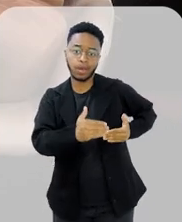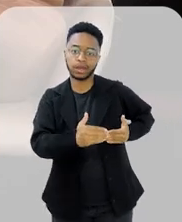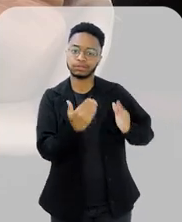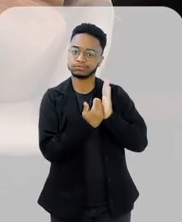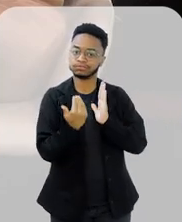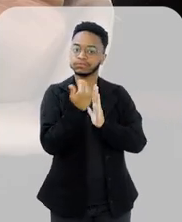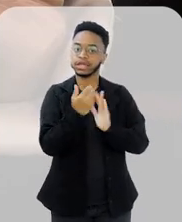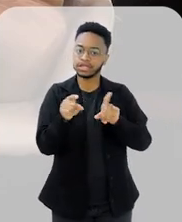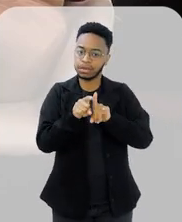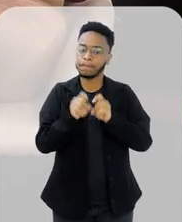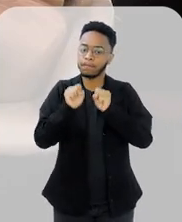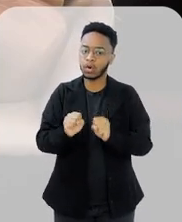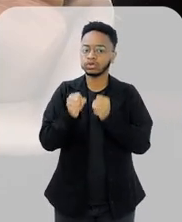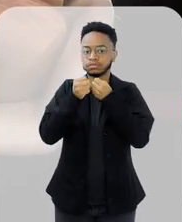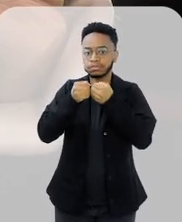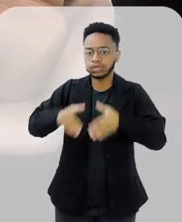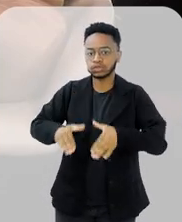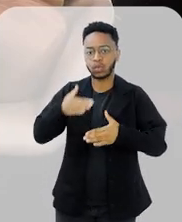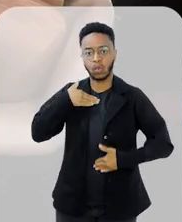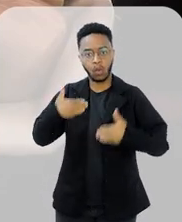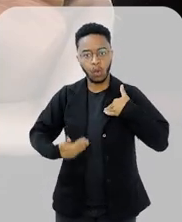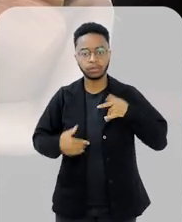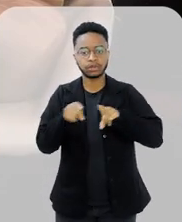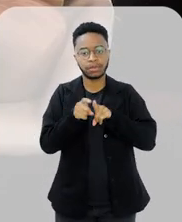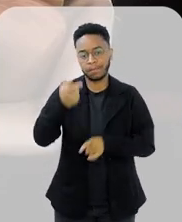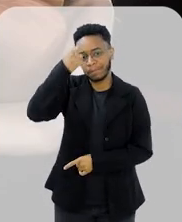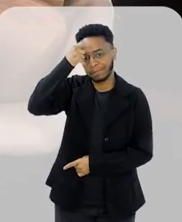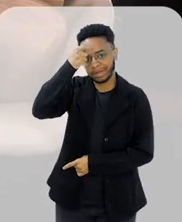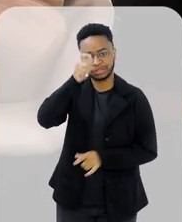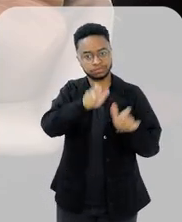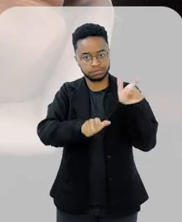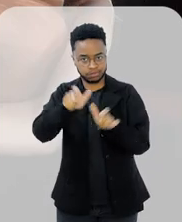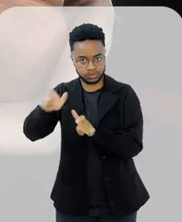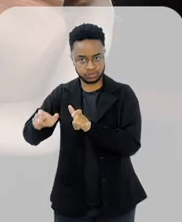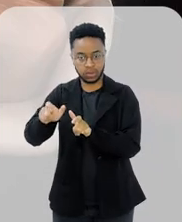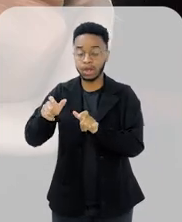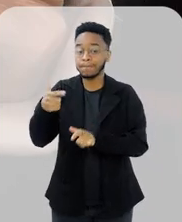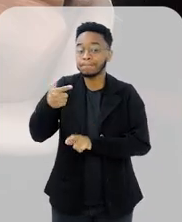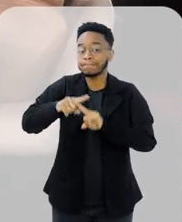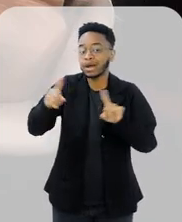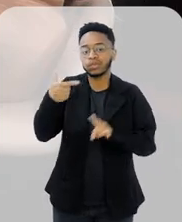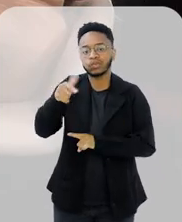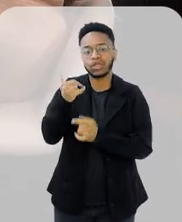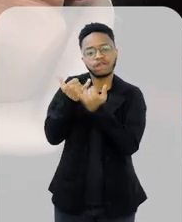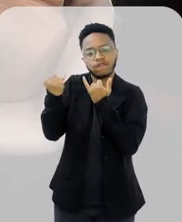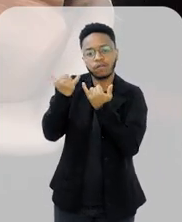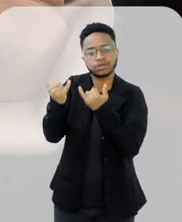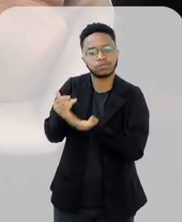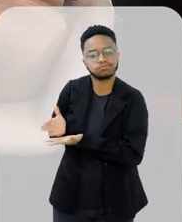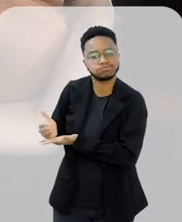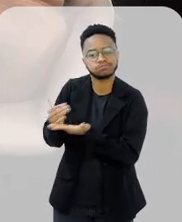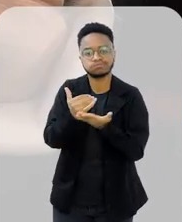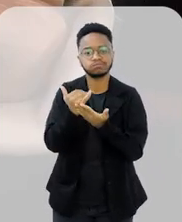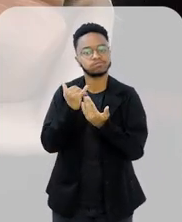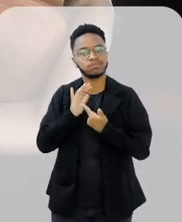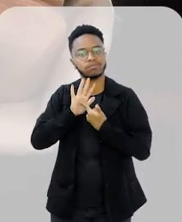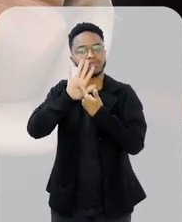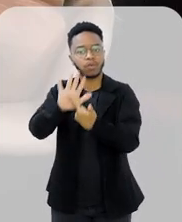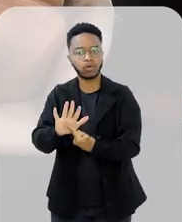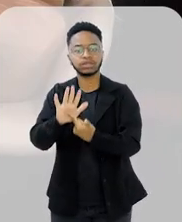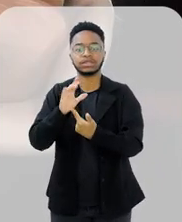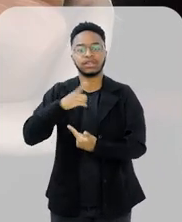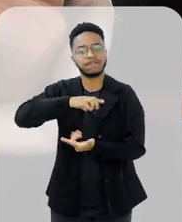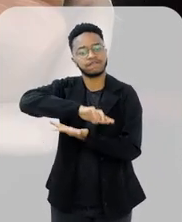pode provocar danos físicos e psicológicos às pacientes. Não existem dados específicos, mas milhares de